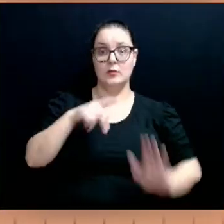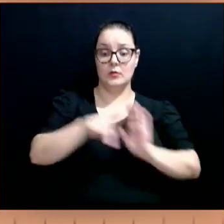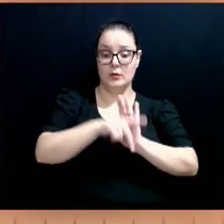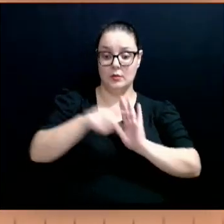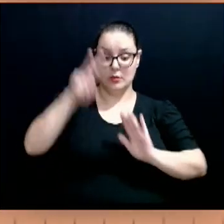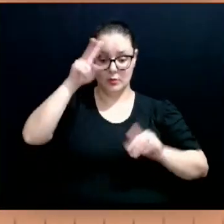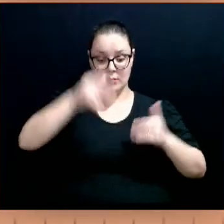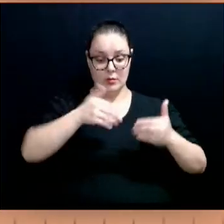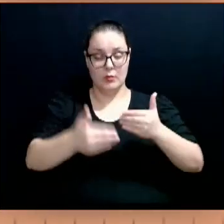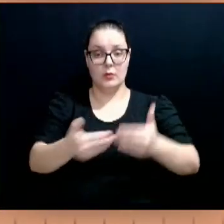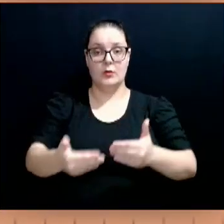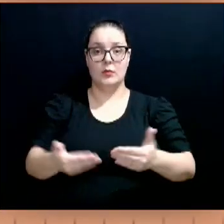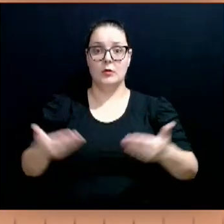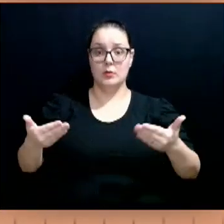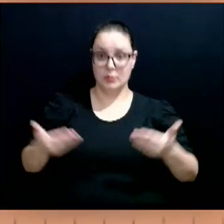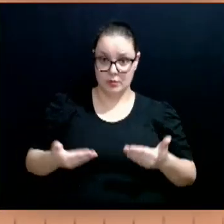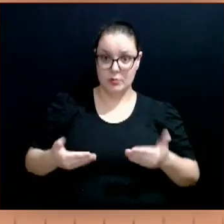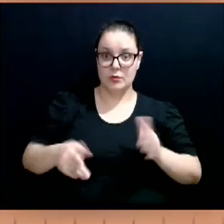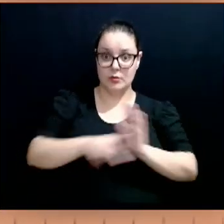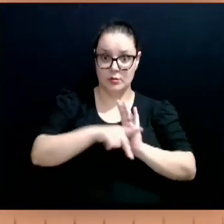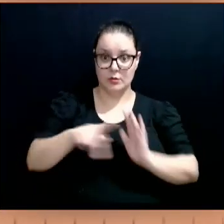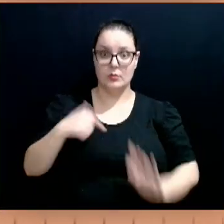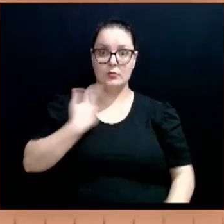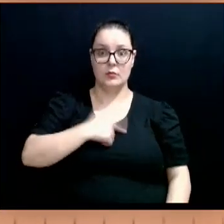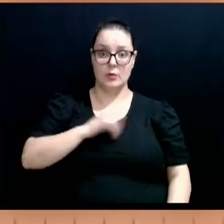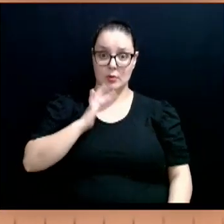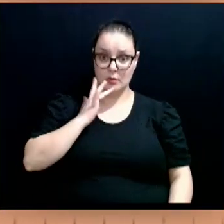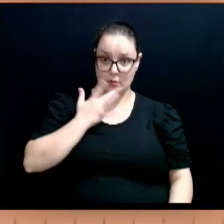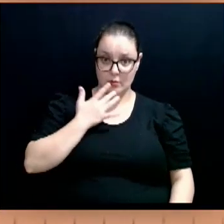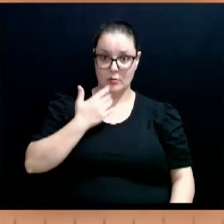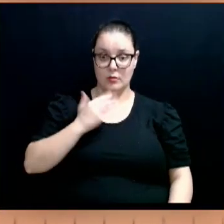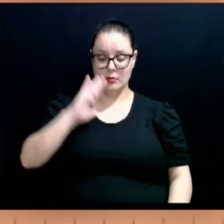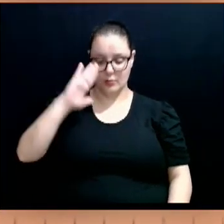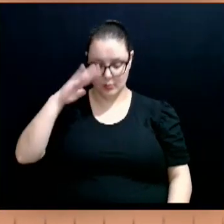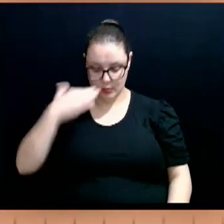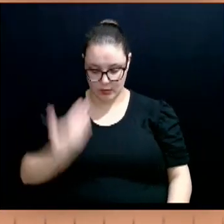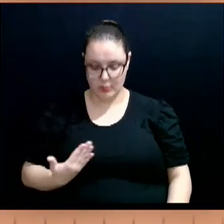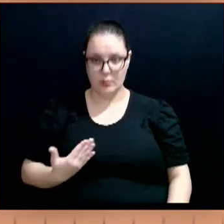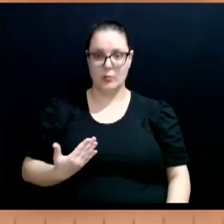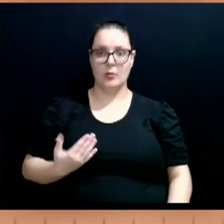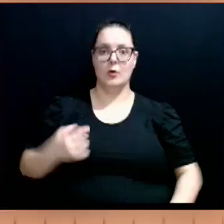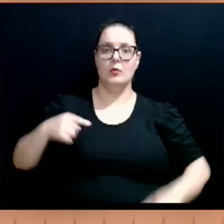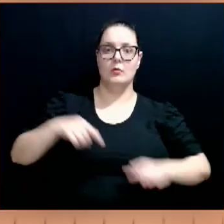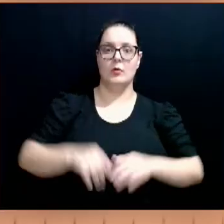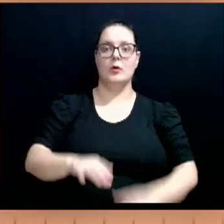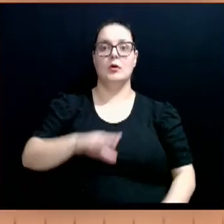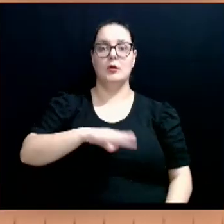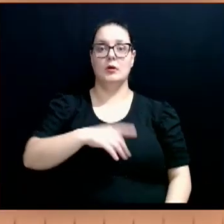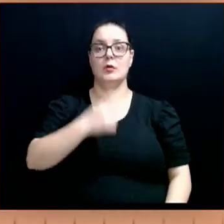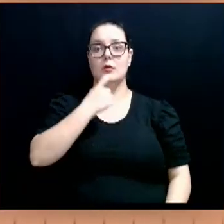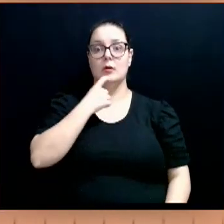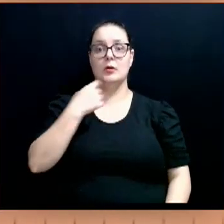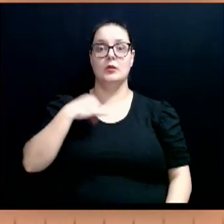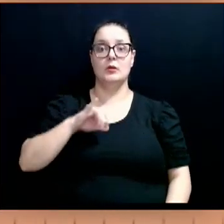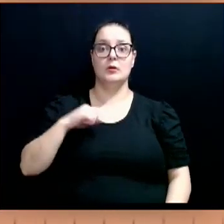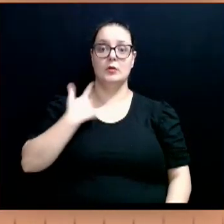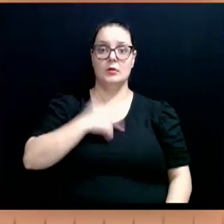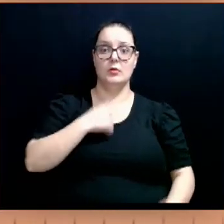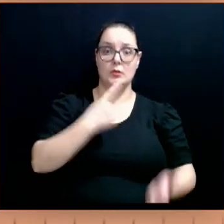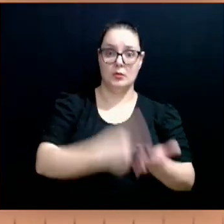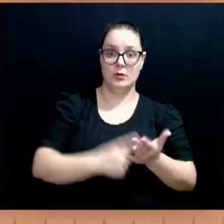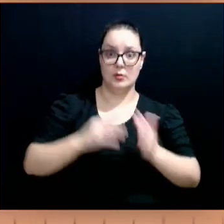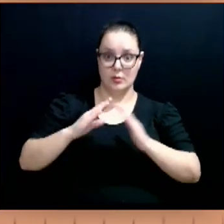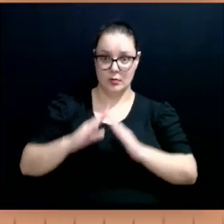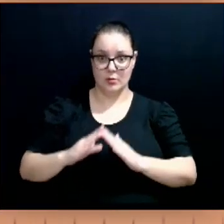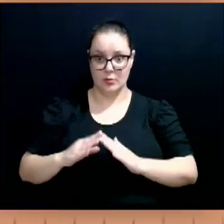partir de hoje, para nós é um privilégio, é uma honraria muito grande. Campinas, se nós tínhamos compromisso, moramos em Campinas há 4 anos,